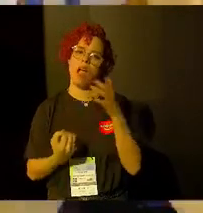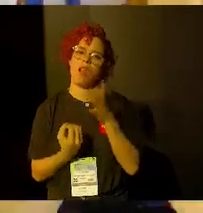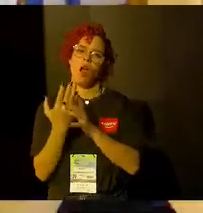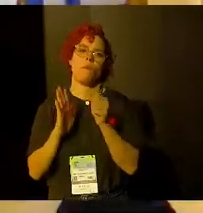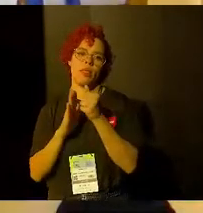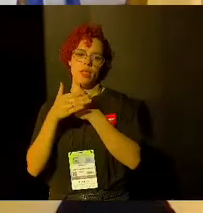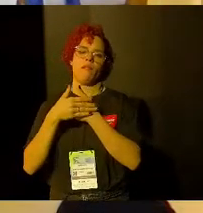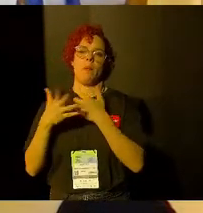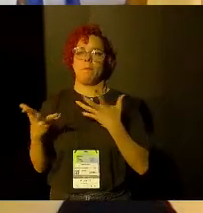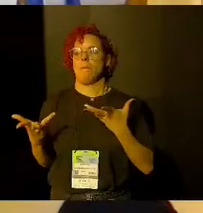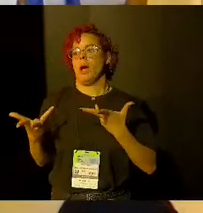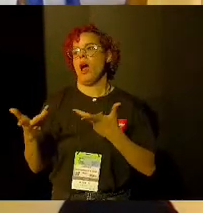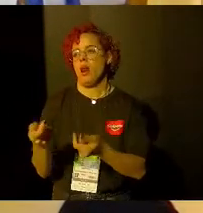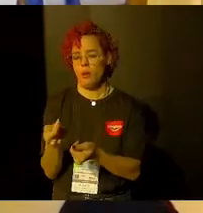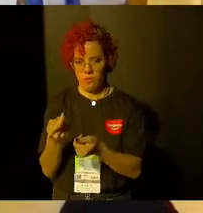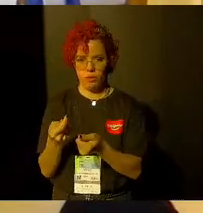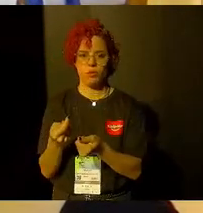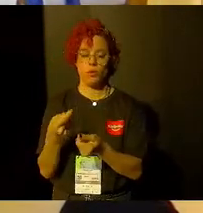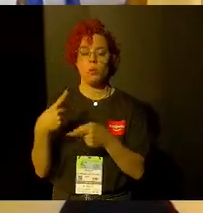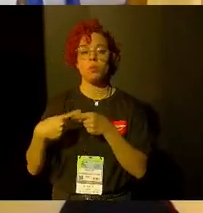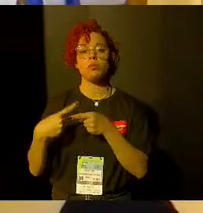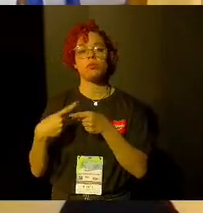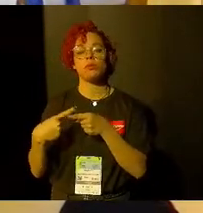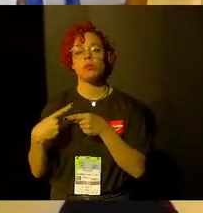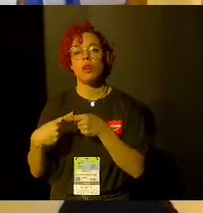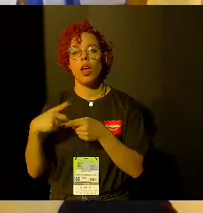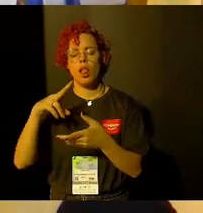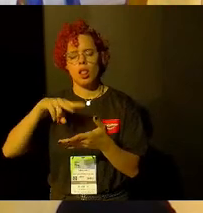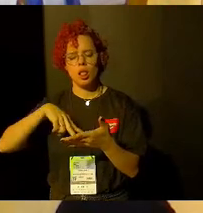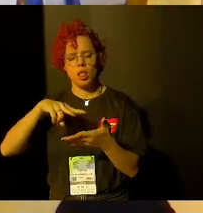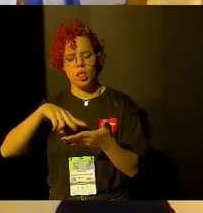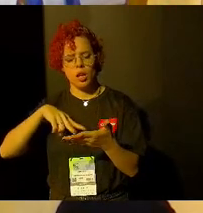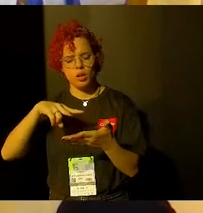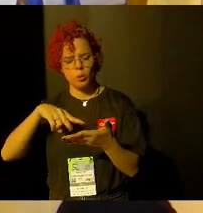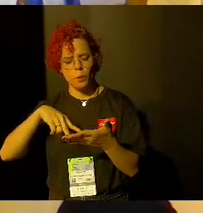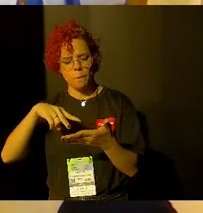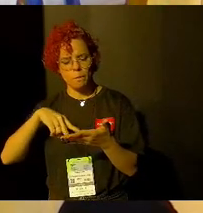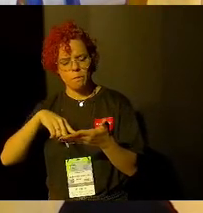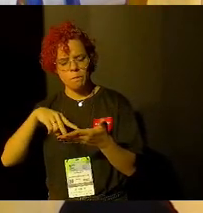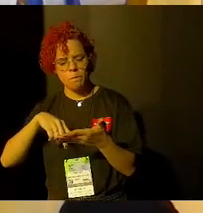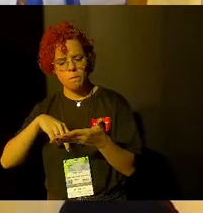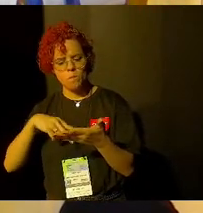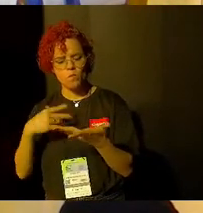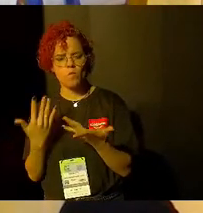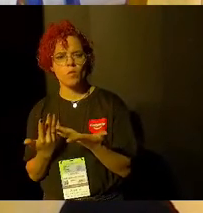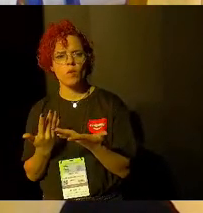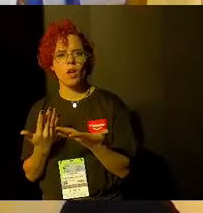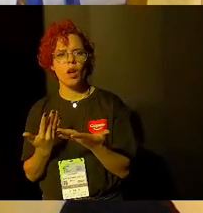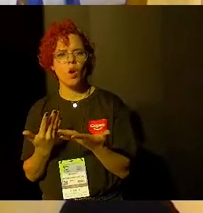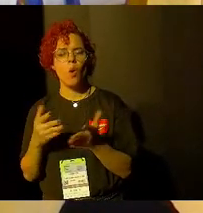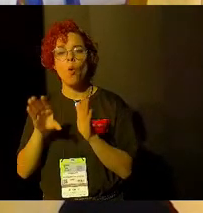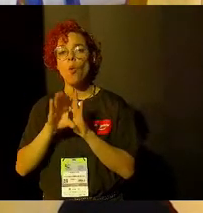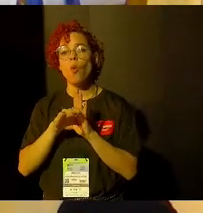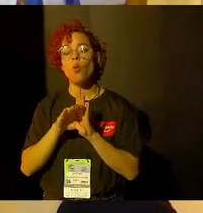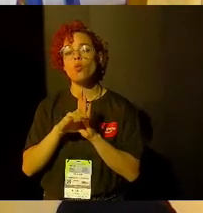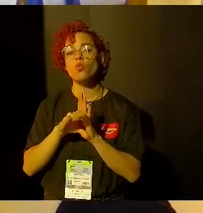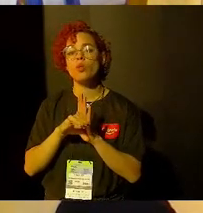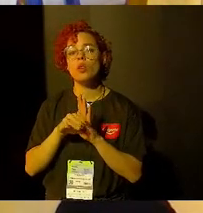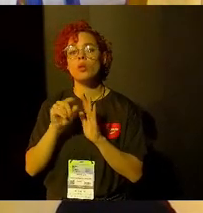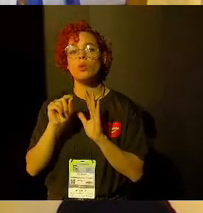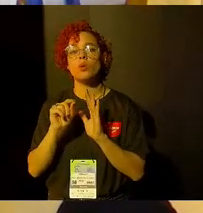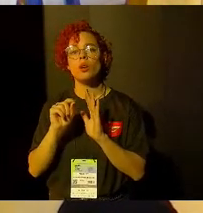é maravilhoso isso porque eu tava lendo uma matéria esses dias falando sobre o conceito que é bem contemporâneo chamado de